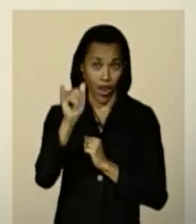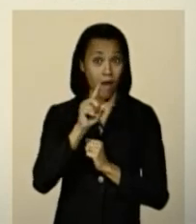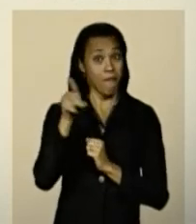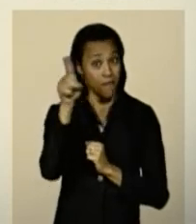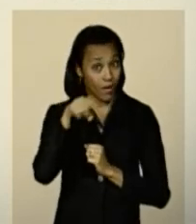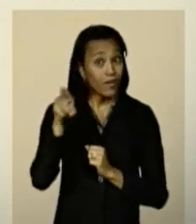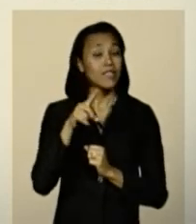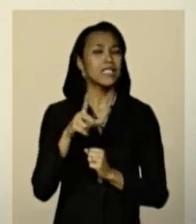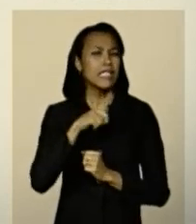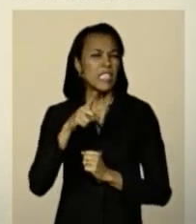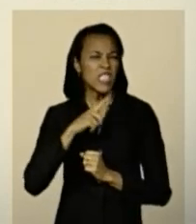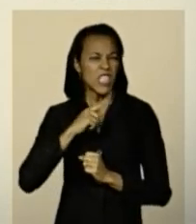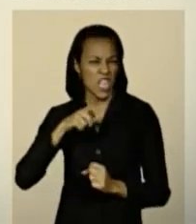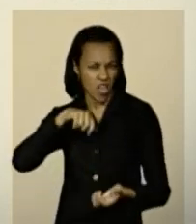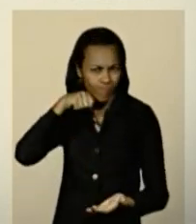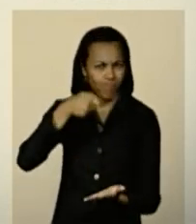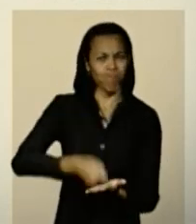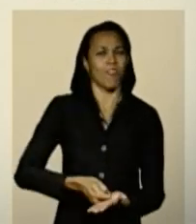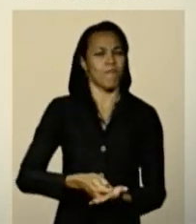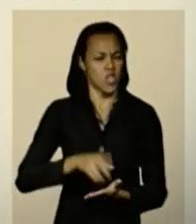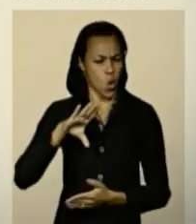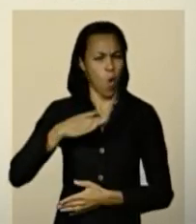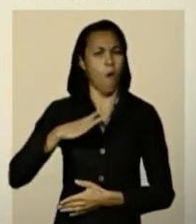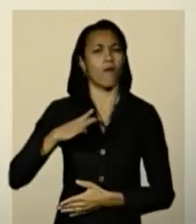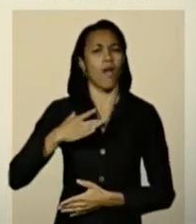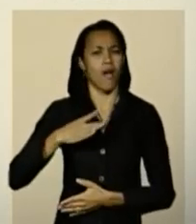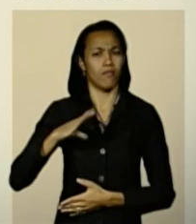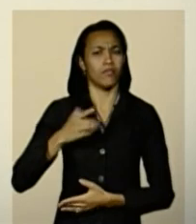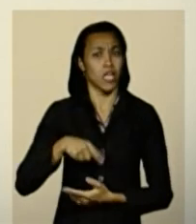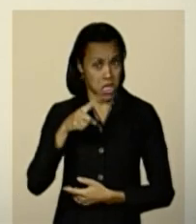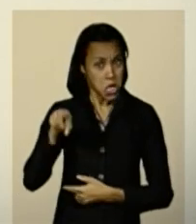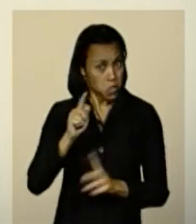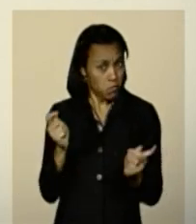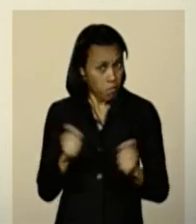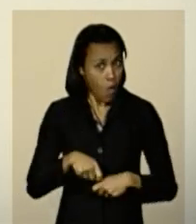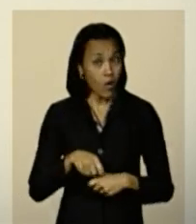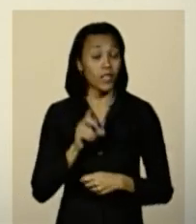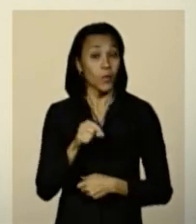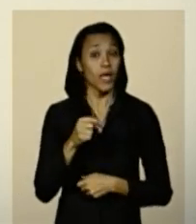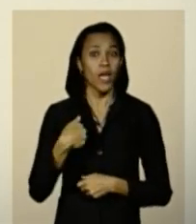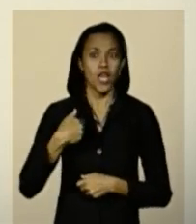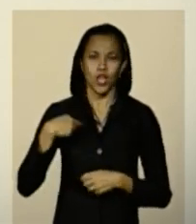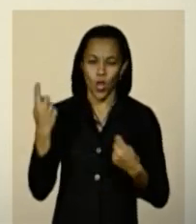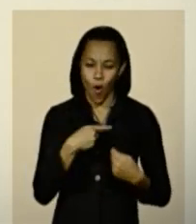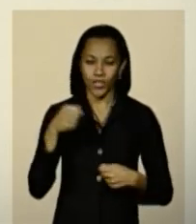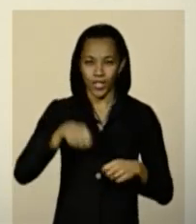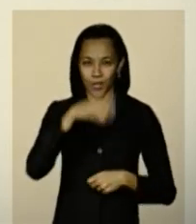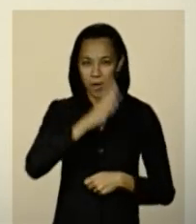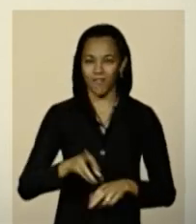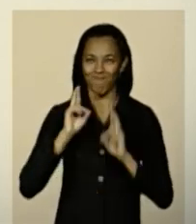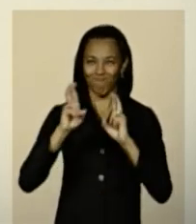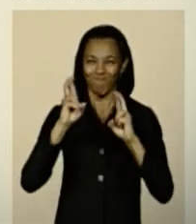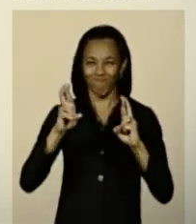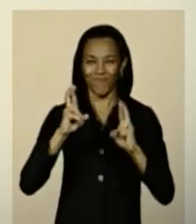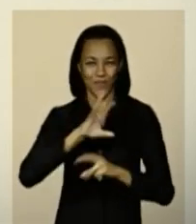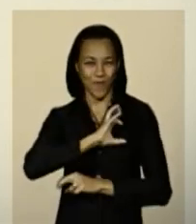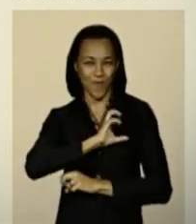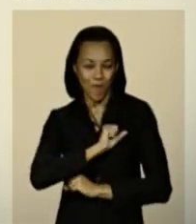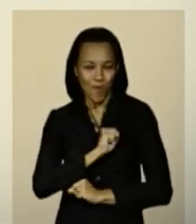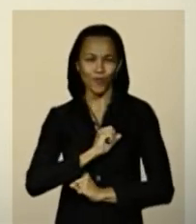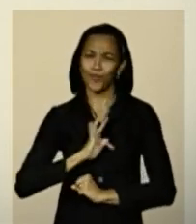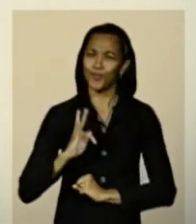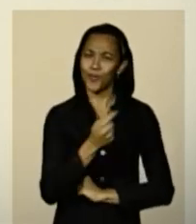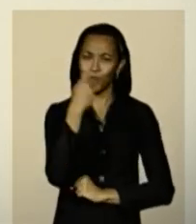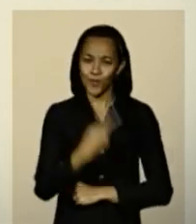eles que tenham muita determinação e muita coragem e que eles podem contar com a nossa torcida e o carinho de